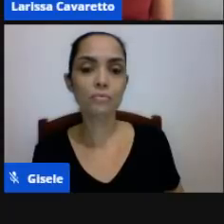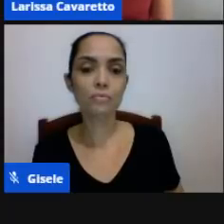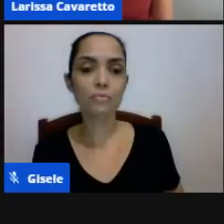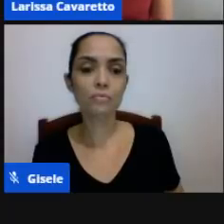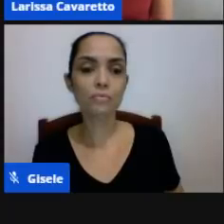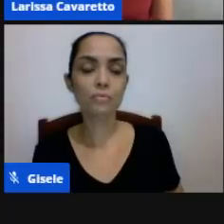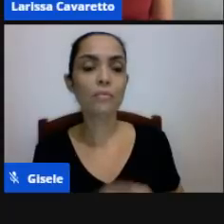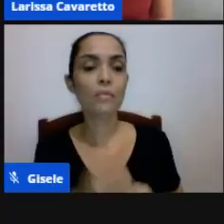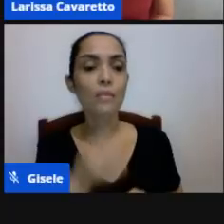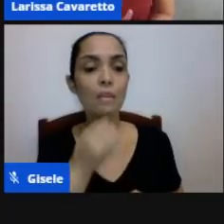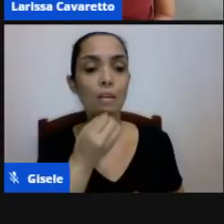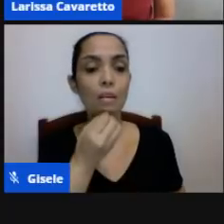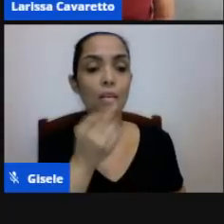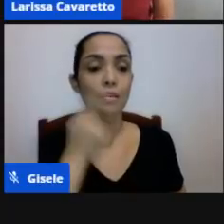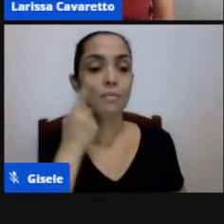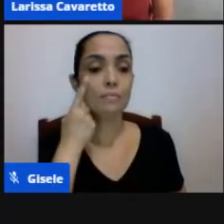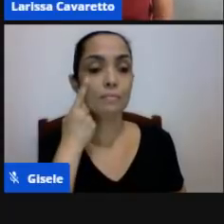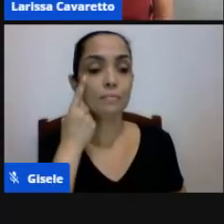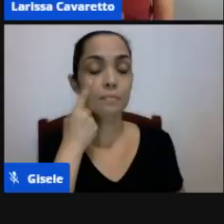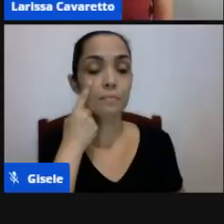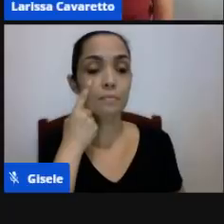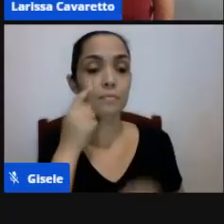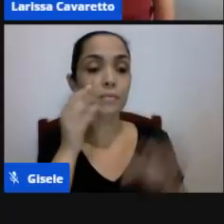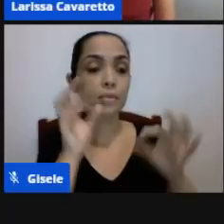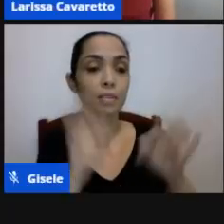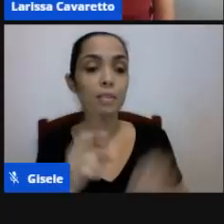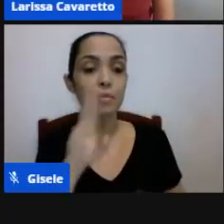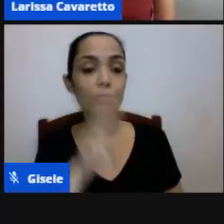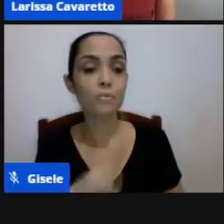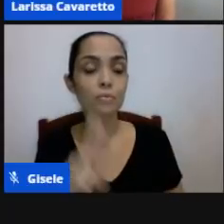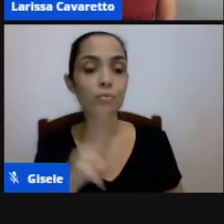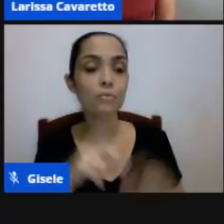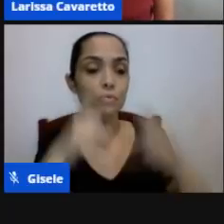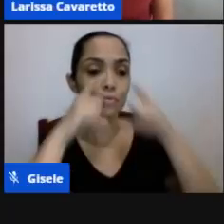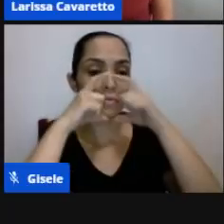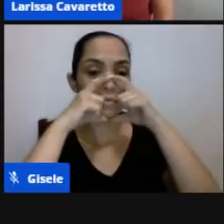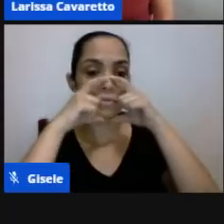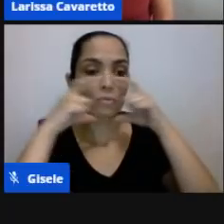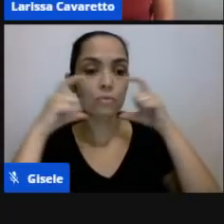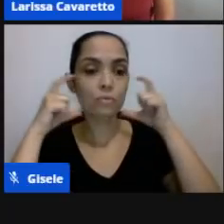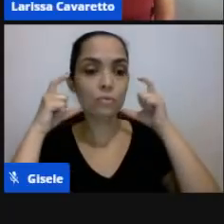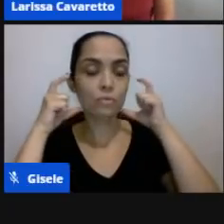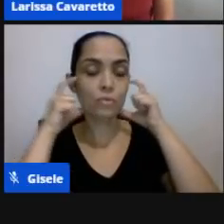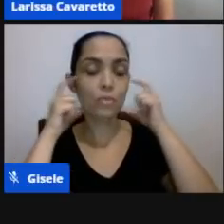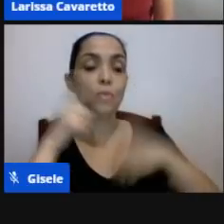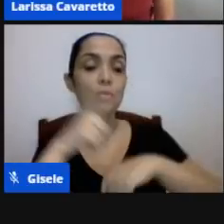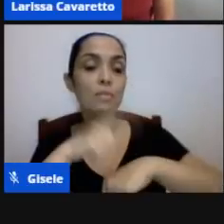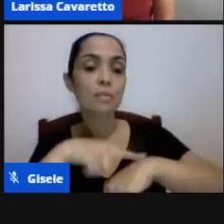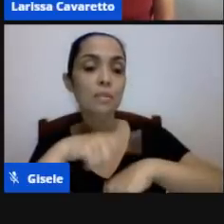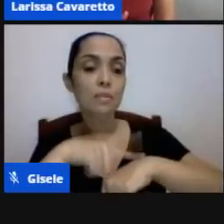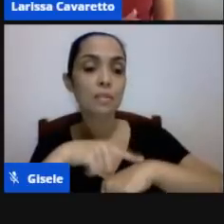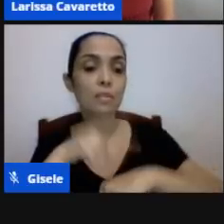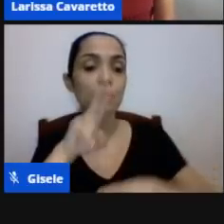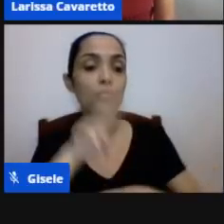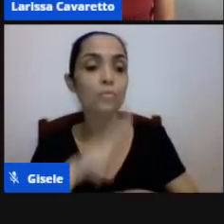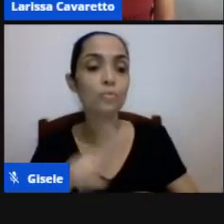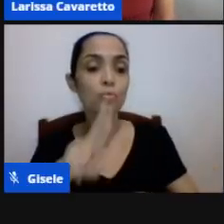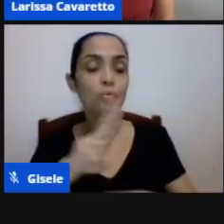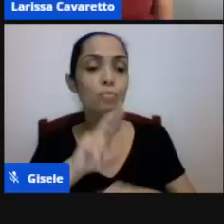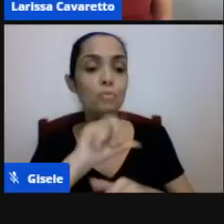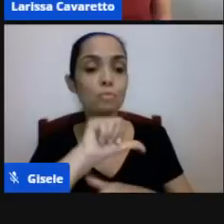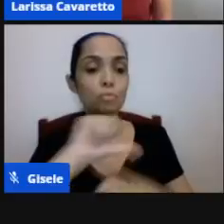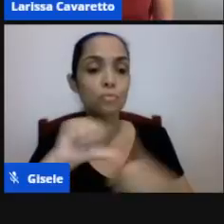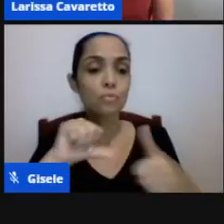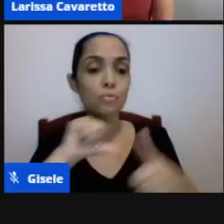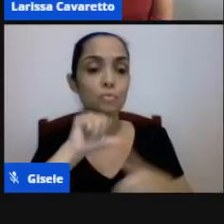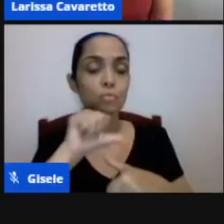Bom, então a gente viu aqui sobre o uso correto da máscara, como colocar, como tirar, de quanto em quanto tempo a máscara deve ser trocada. No caso, gente,